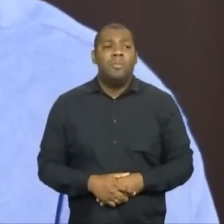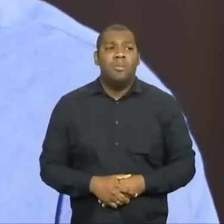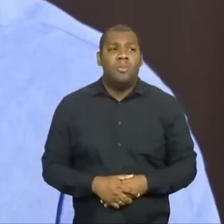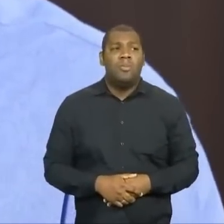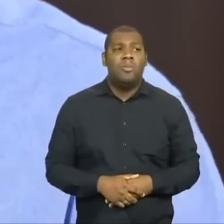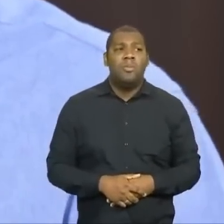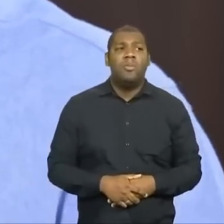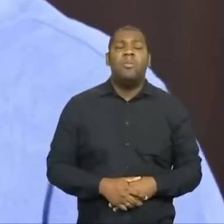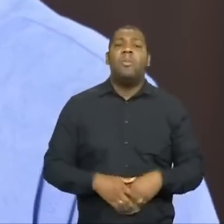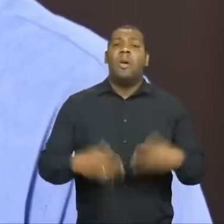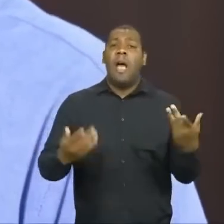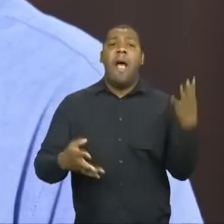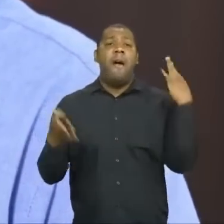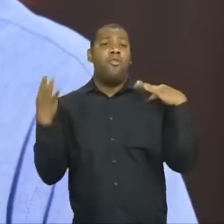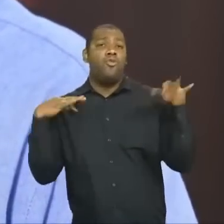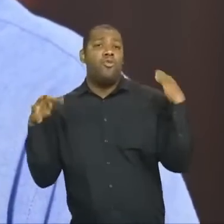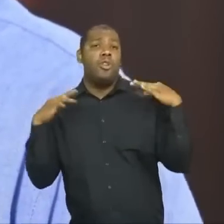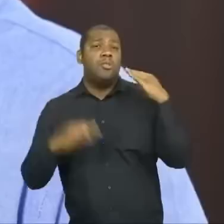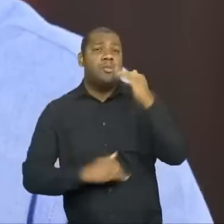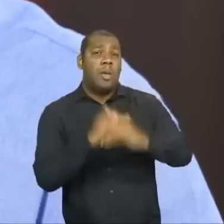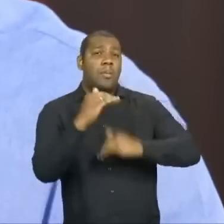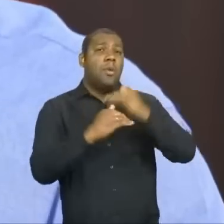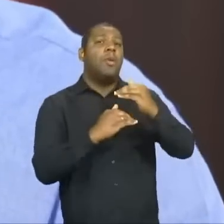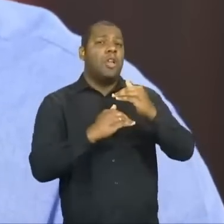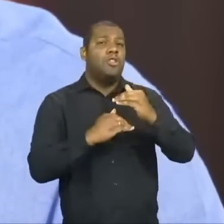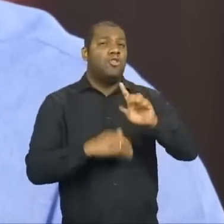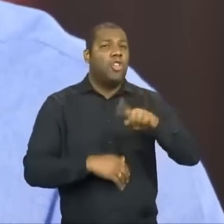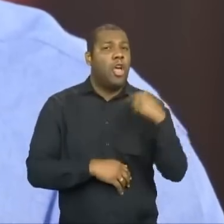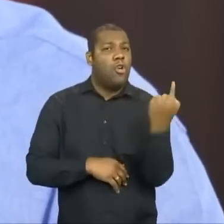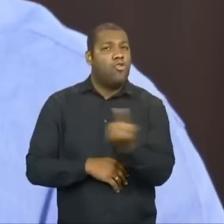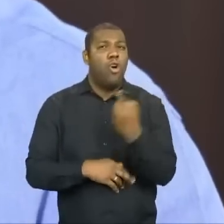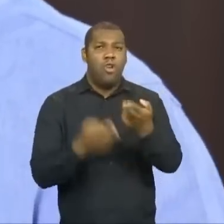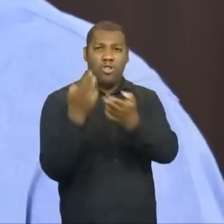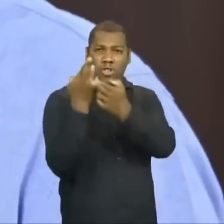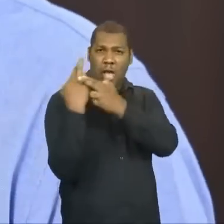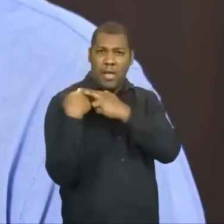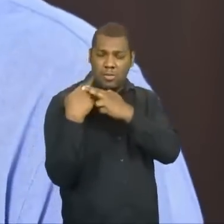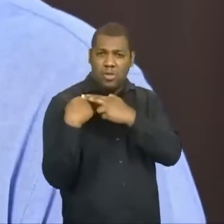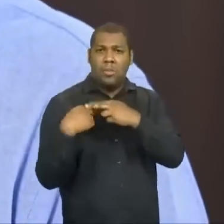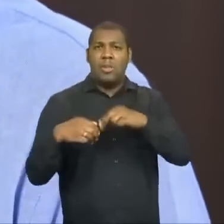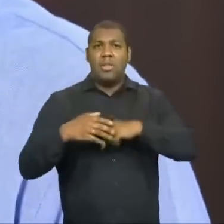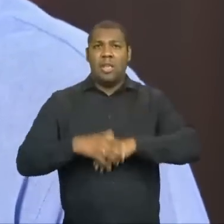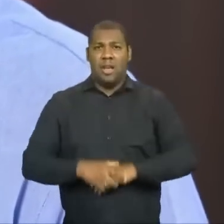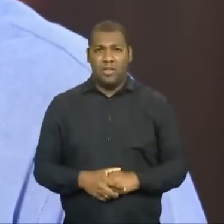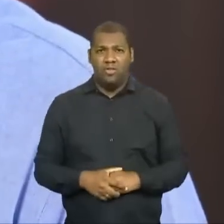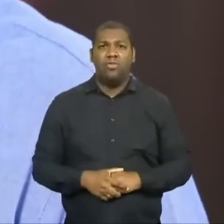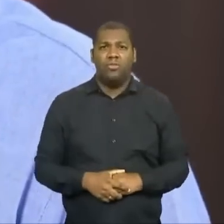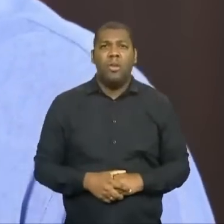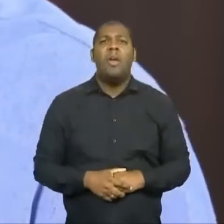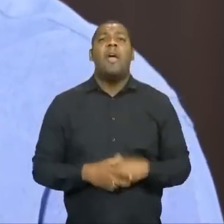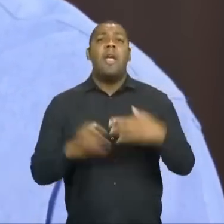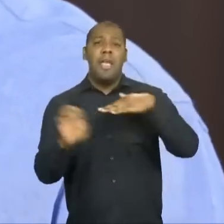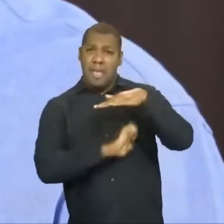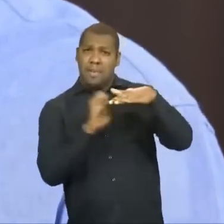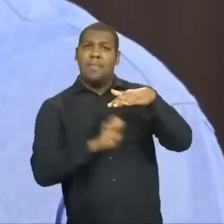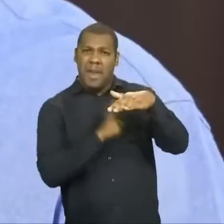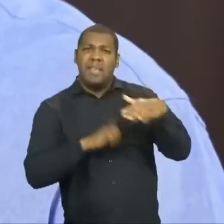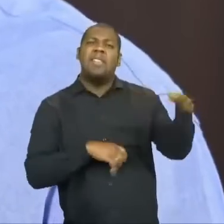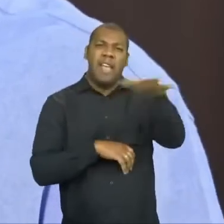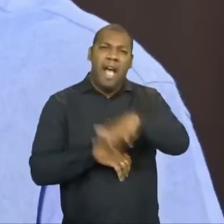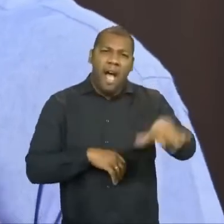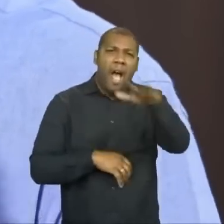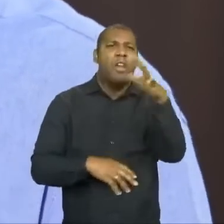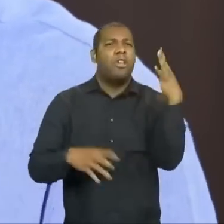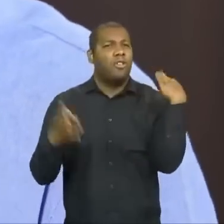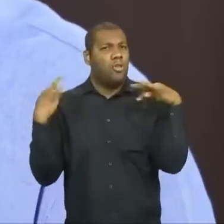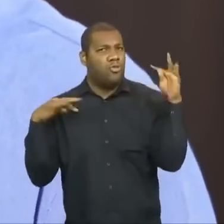do turismo depende da nossa responsabilidade enquanto governo, enquanto empresário do setor. É preciso ter uma rede